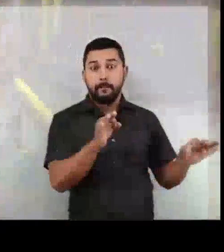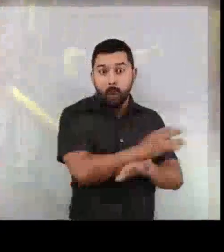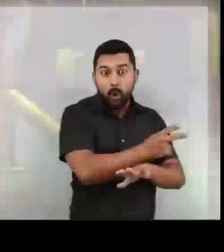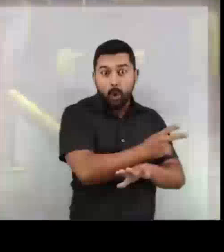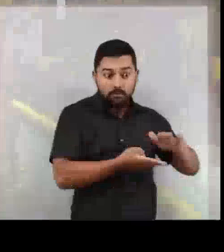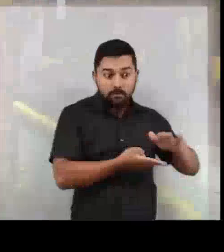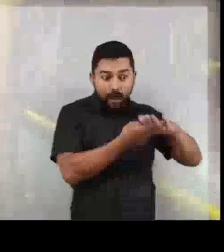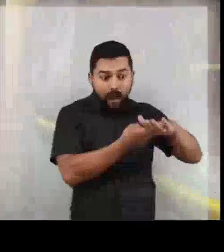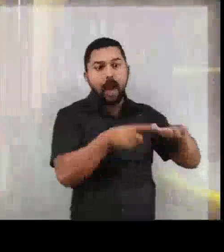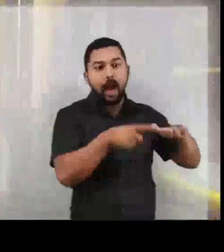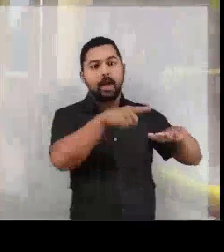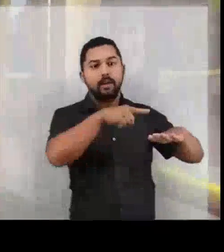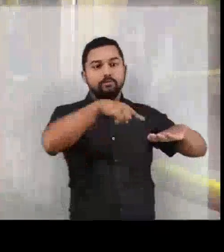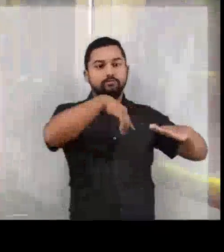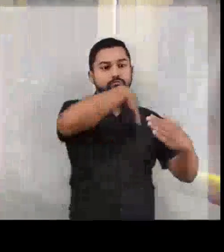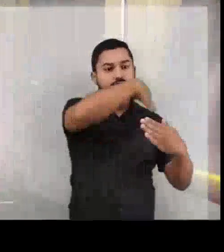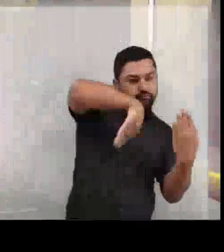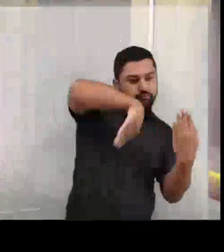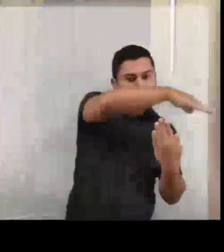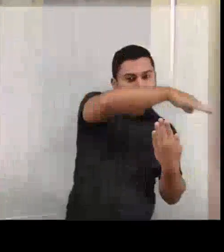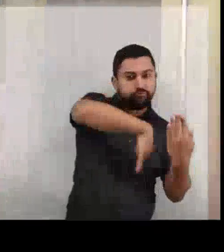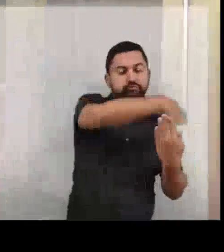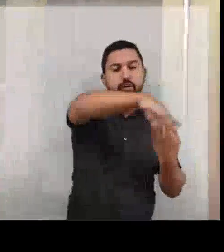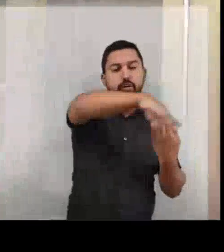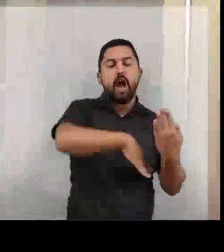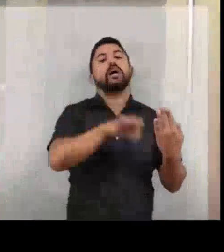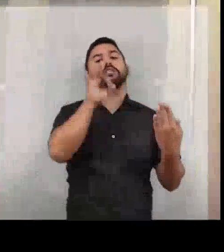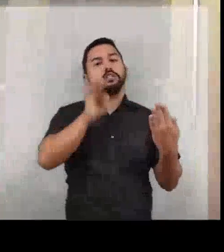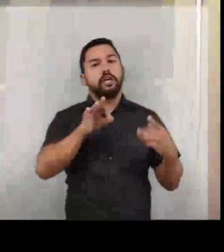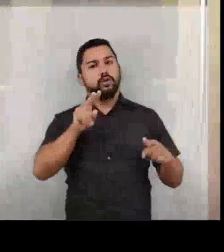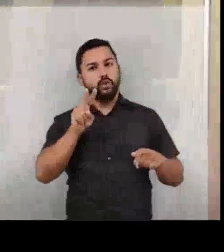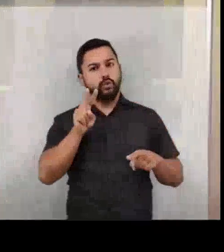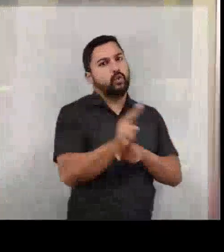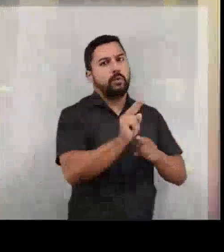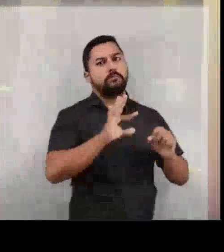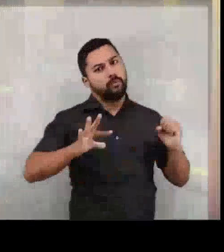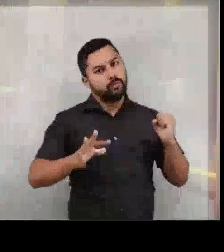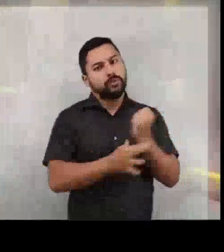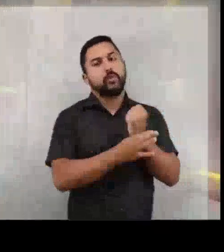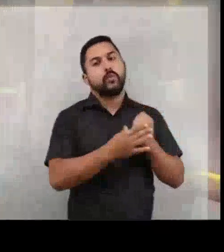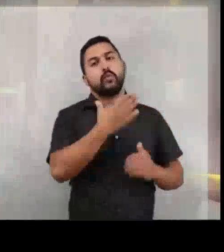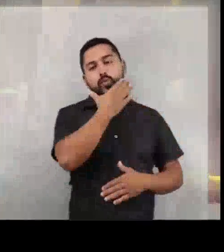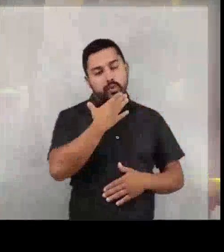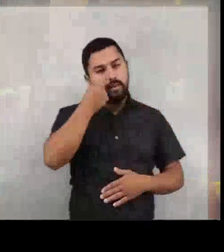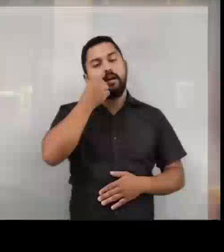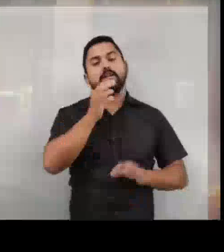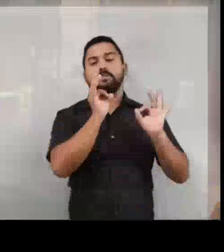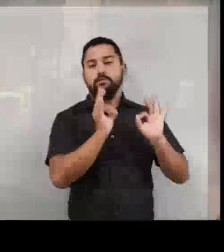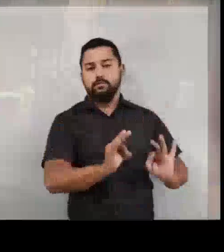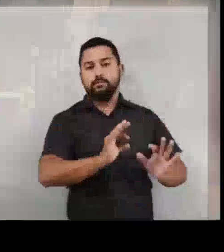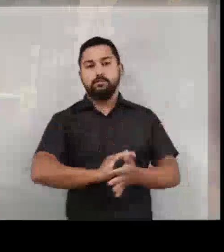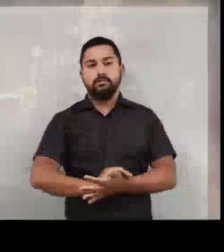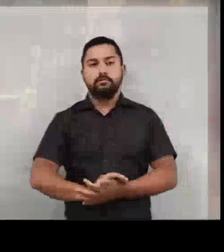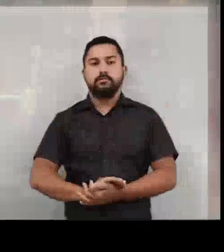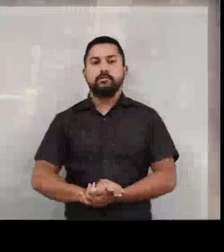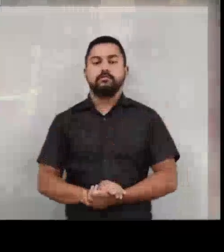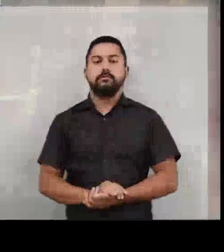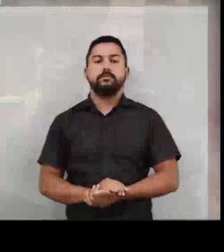Que já formados, são embalados automaticamente em filme plástico, uma garantia a mais de proteção para a qualidade do